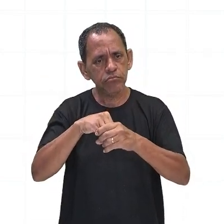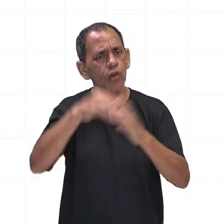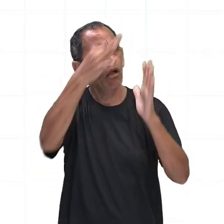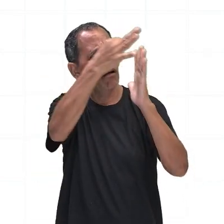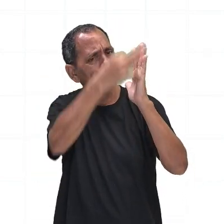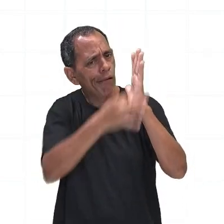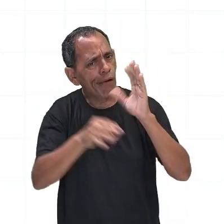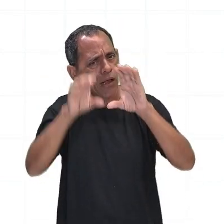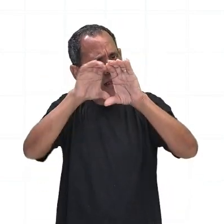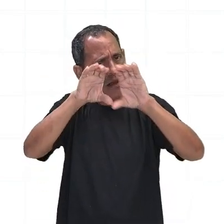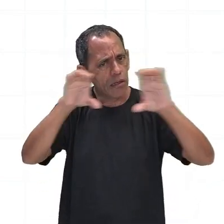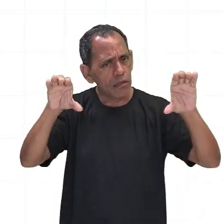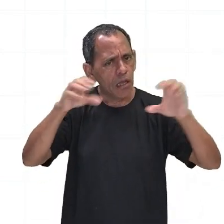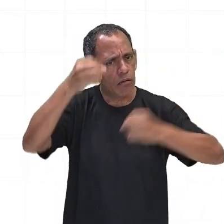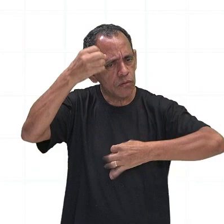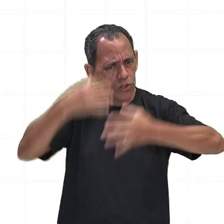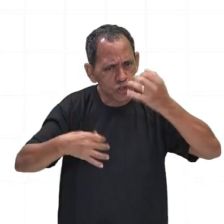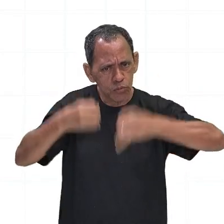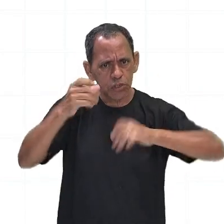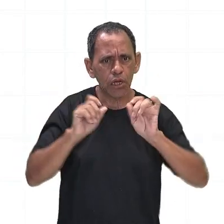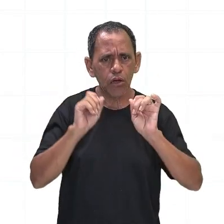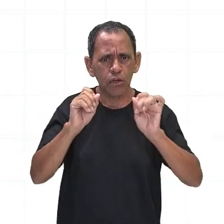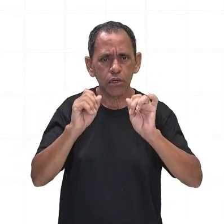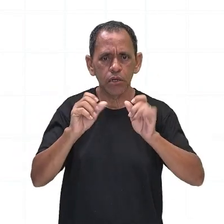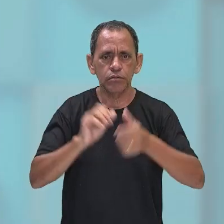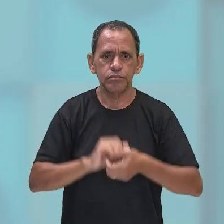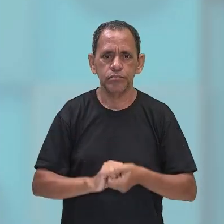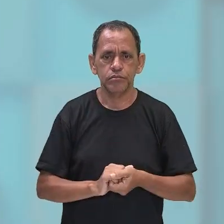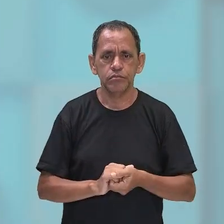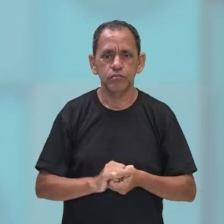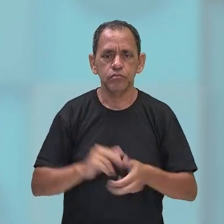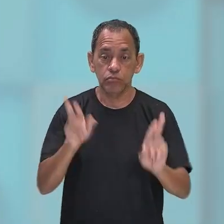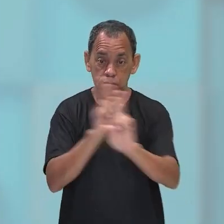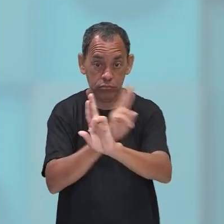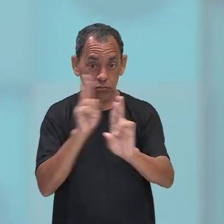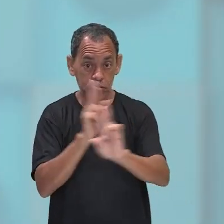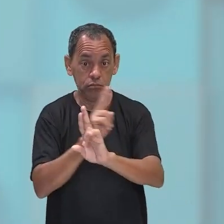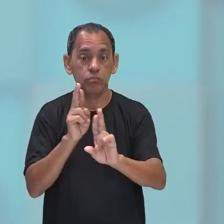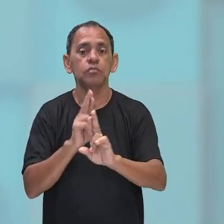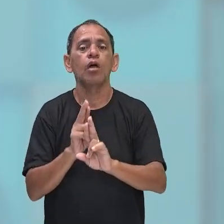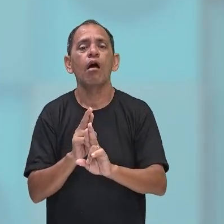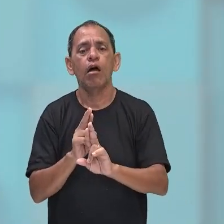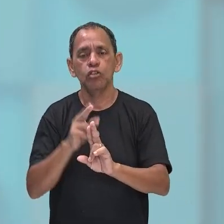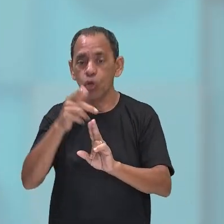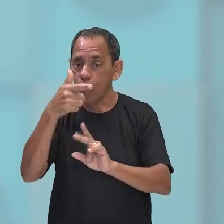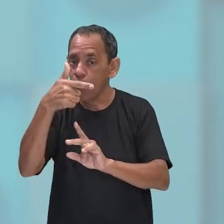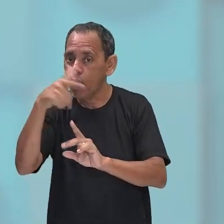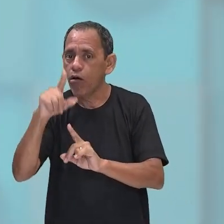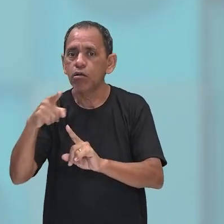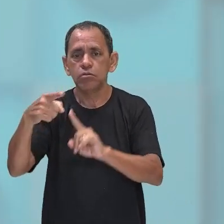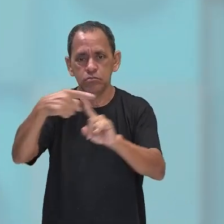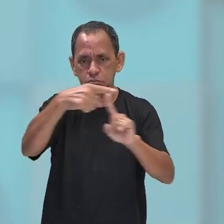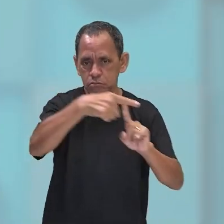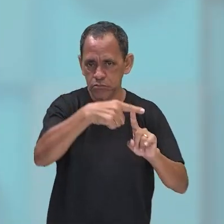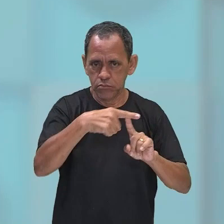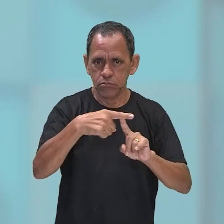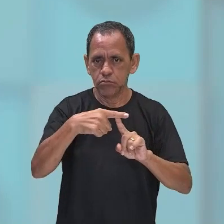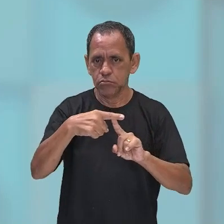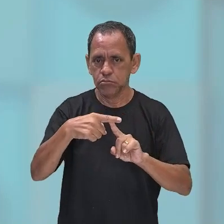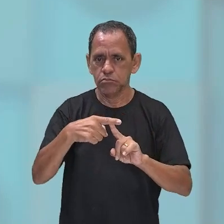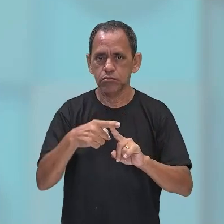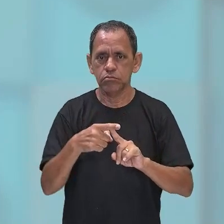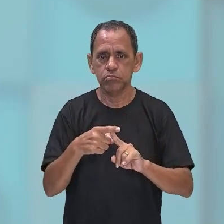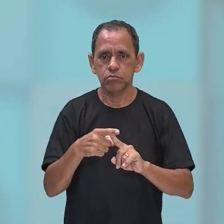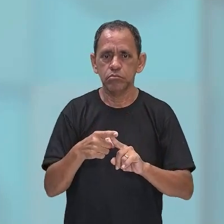aí de explicação, ok? Relacionado, claro, a outro termo. Para que isso fique claro, vamos ao exemplo